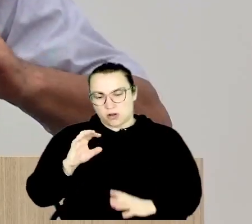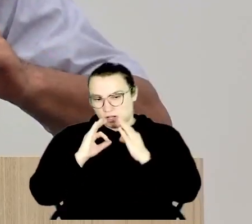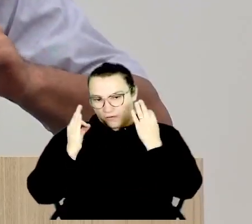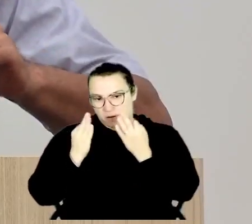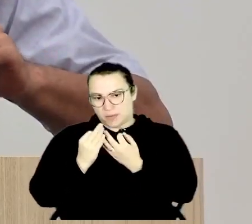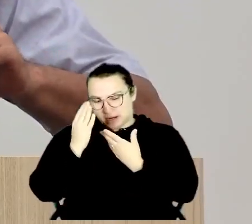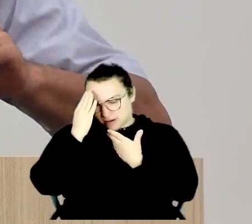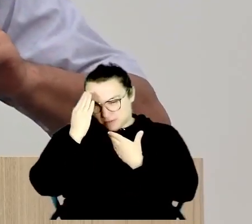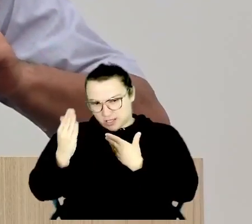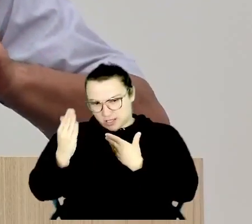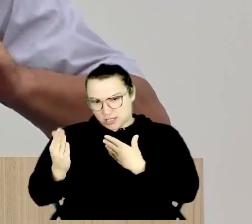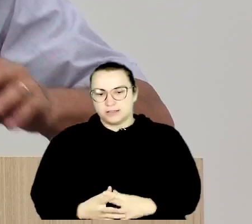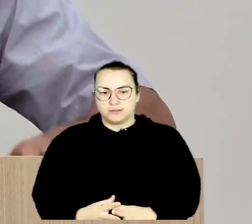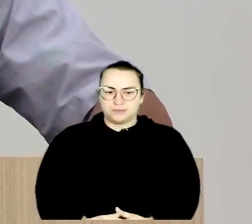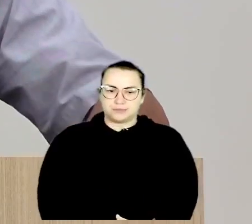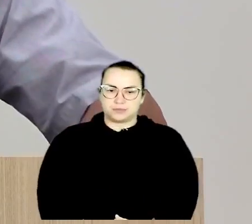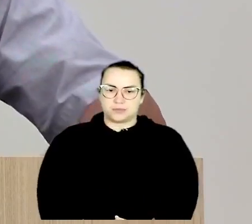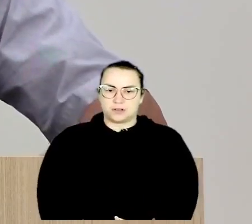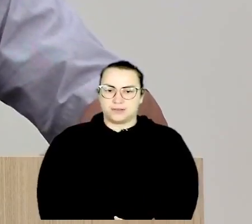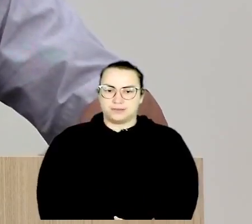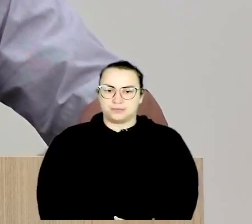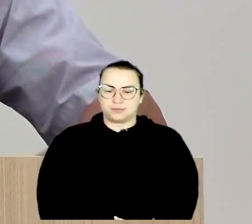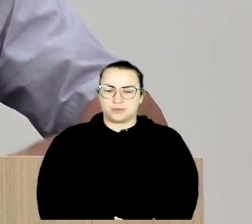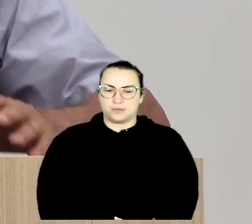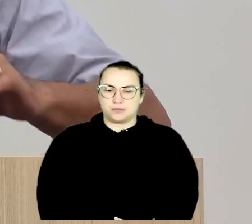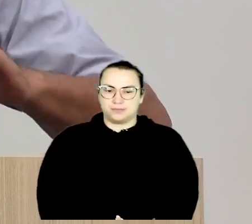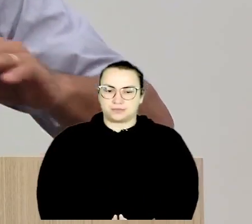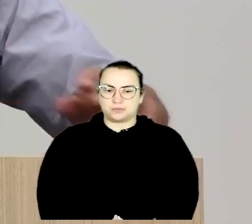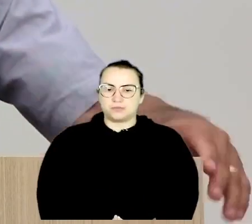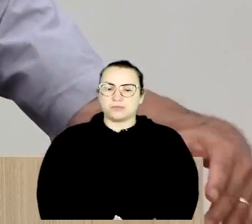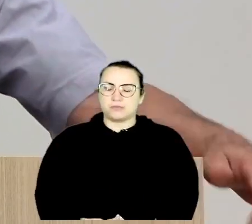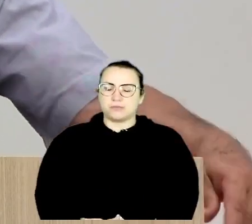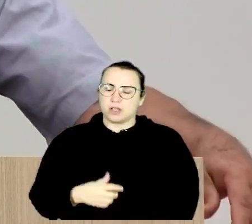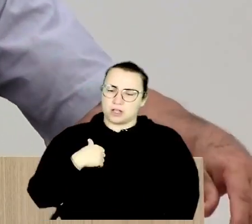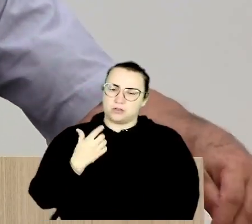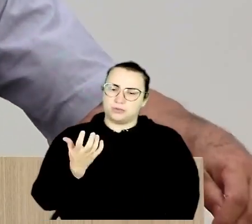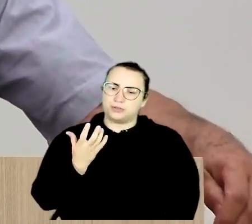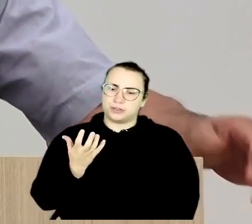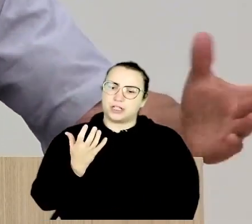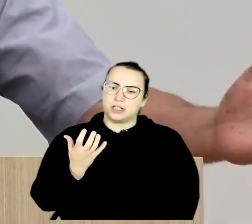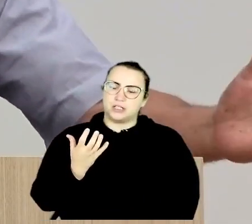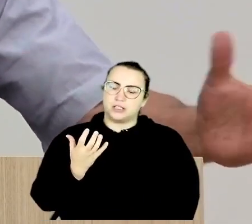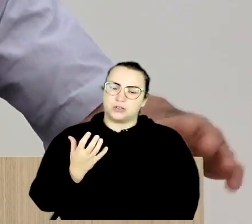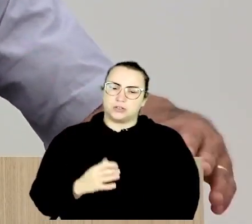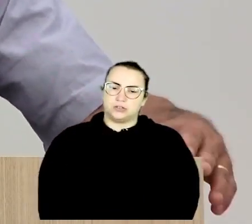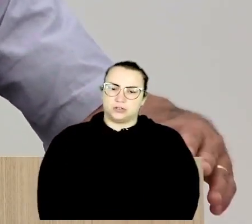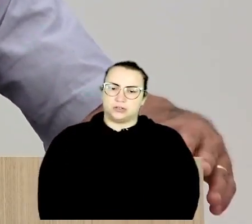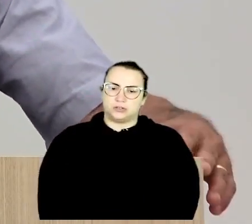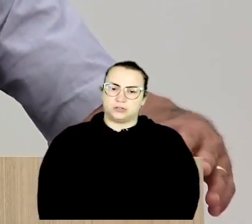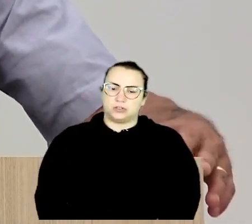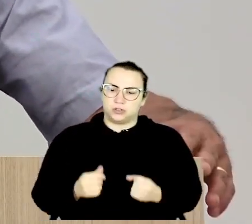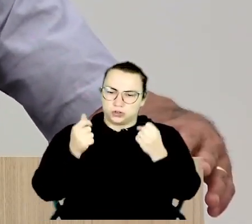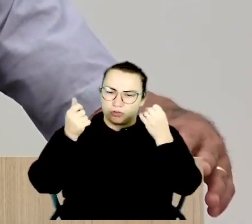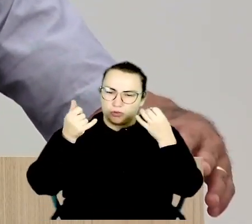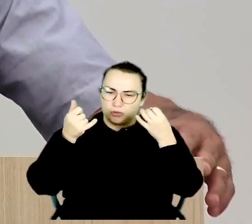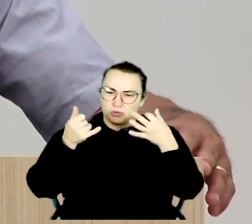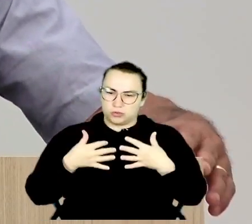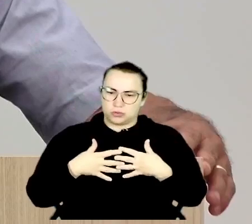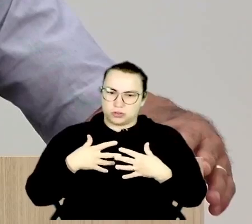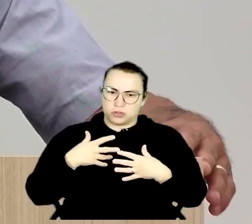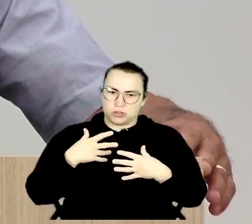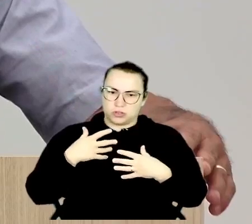Eu só quero, de repente, assim, justificar até a minha fala anterior